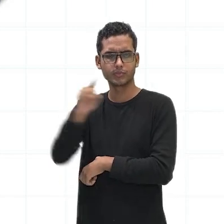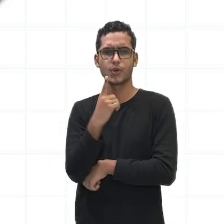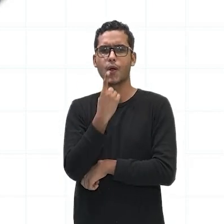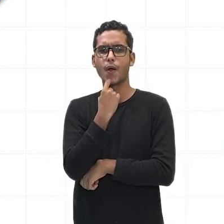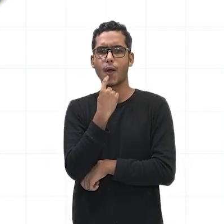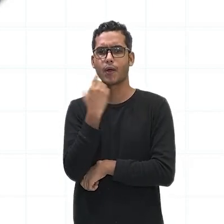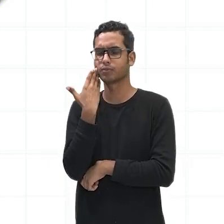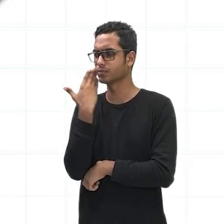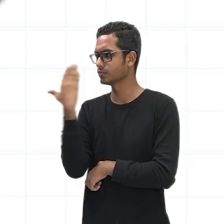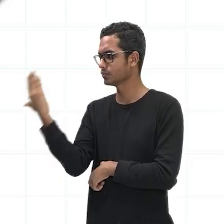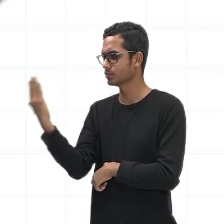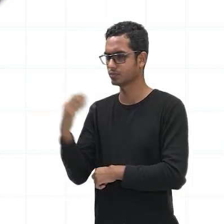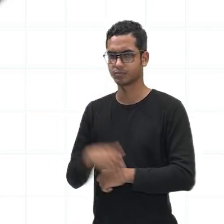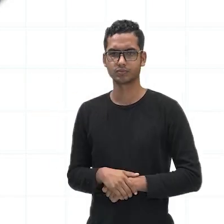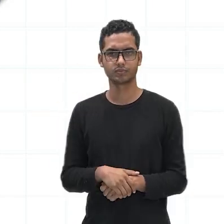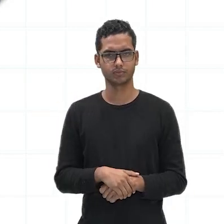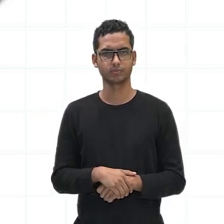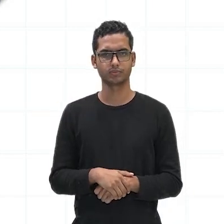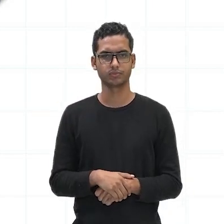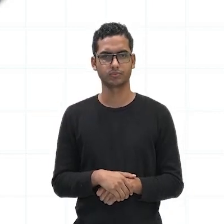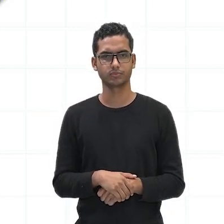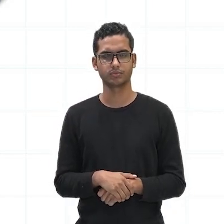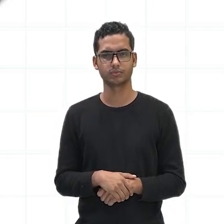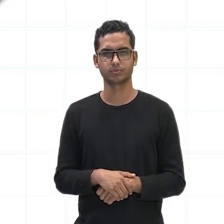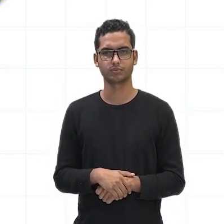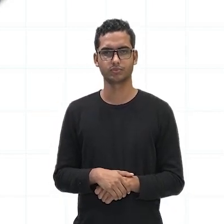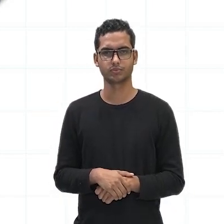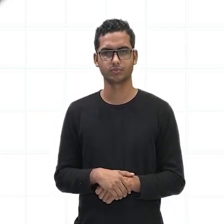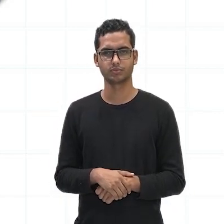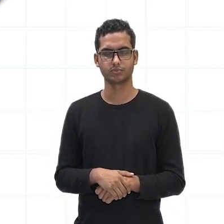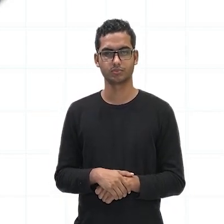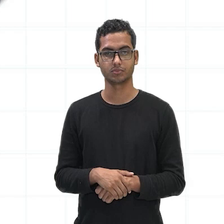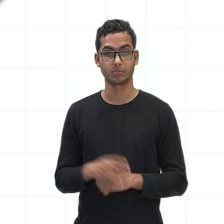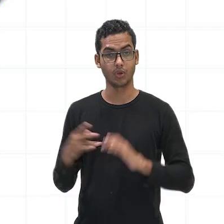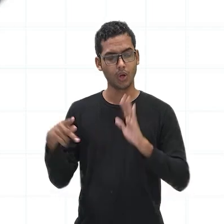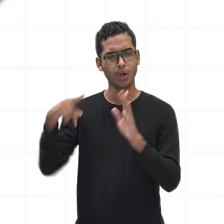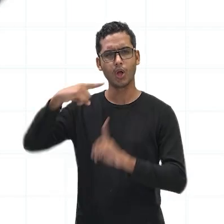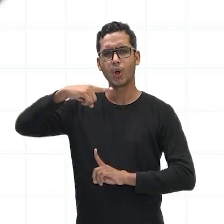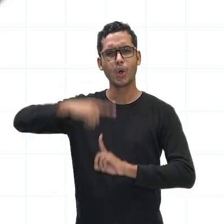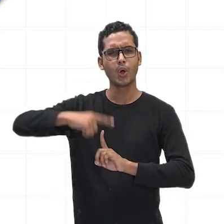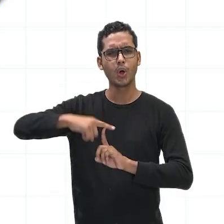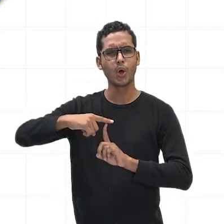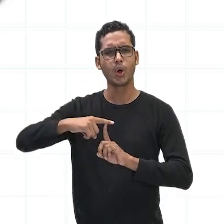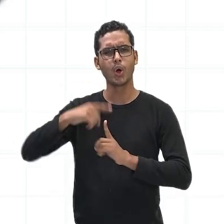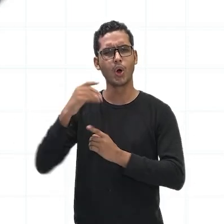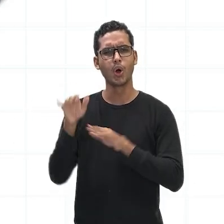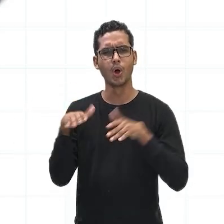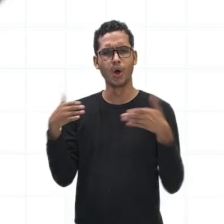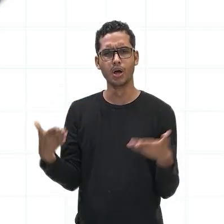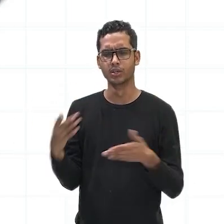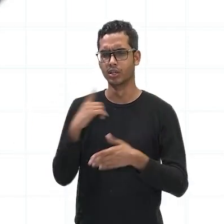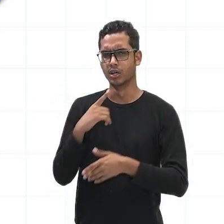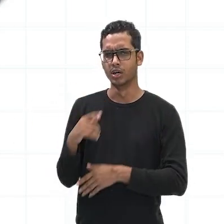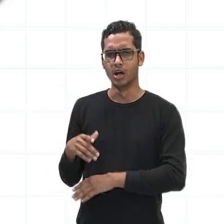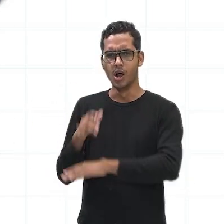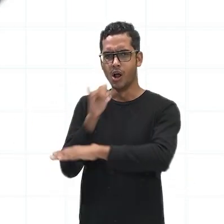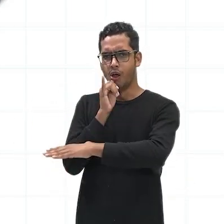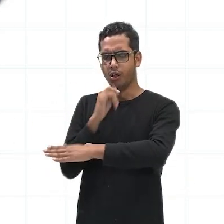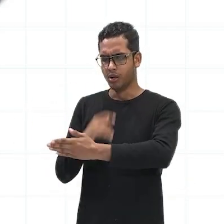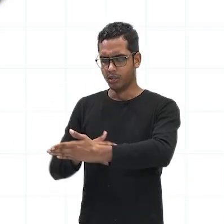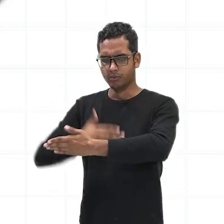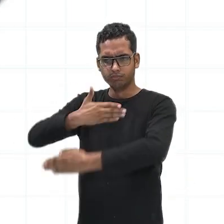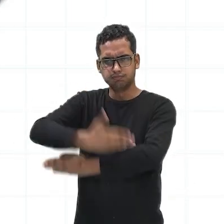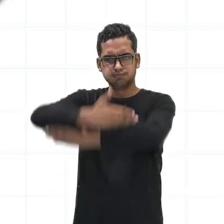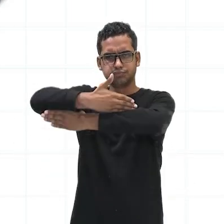usina hidrelétrica. No caso da usina hidrelétrica, qual é o tipo, né, qual é a fonte de energia que ela vai utilizar para